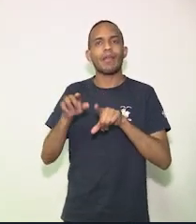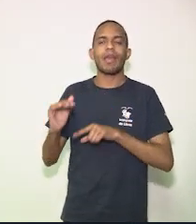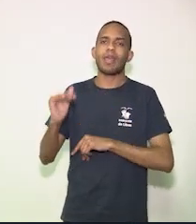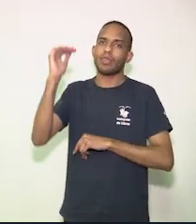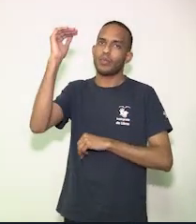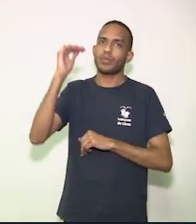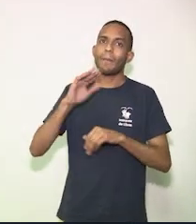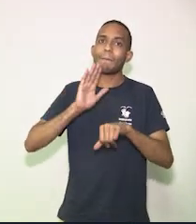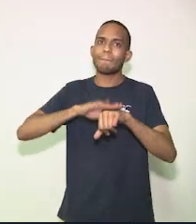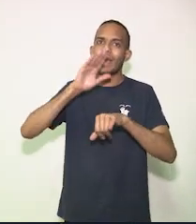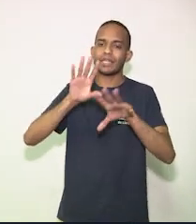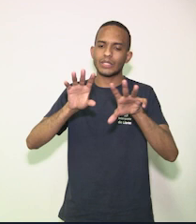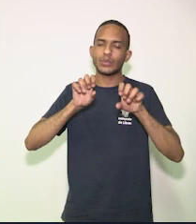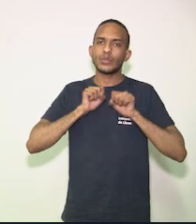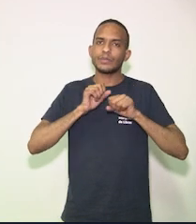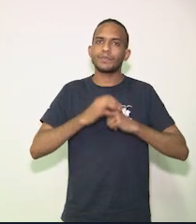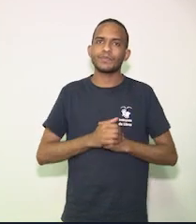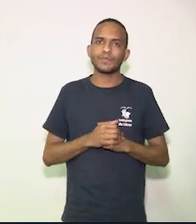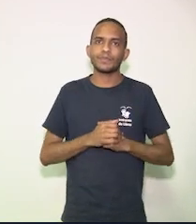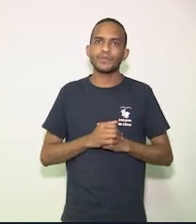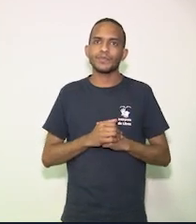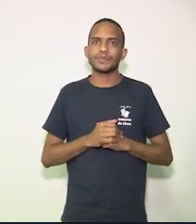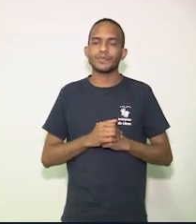e adultos.